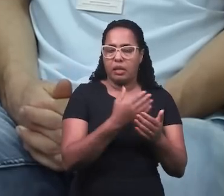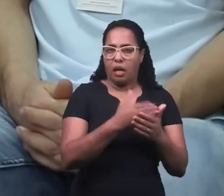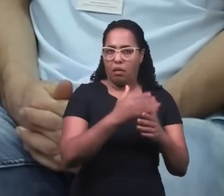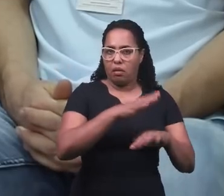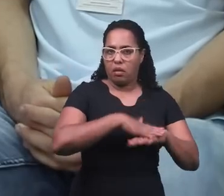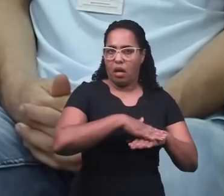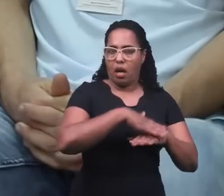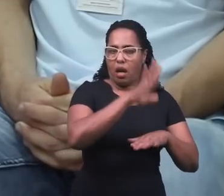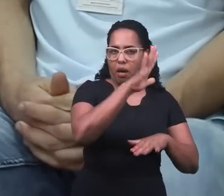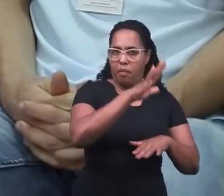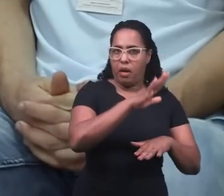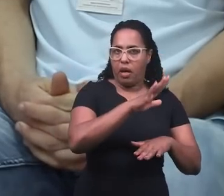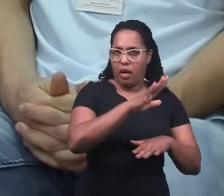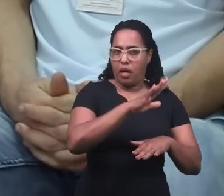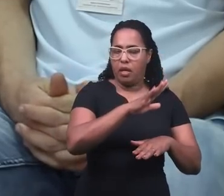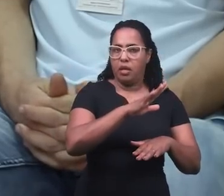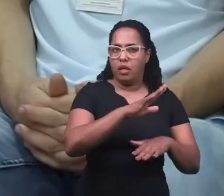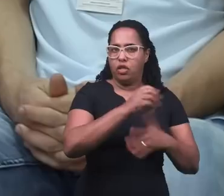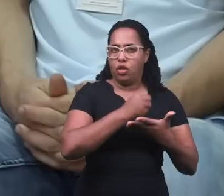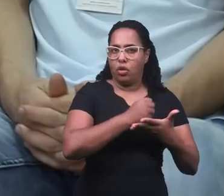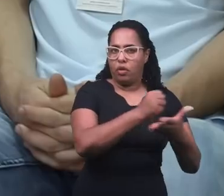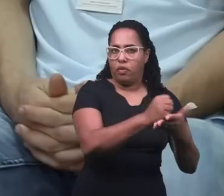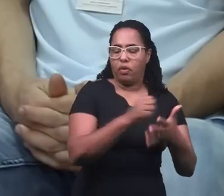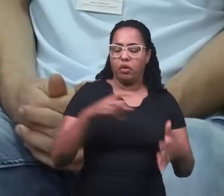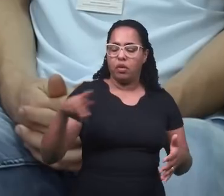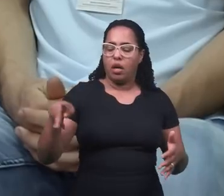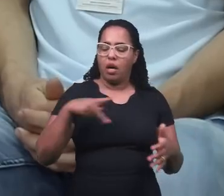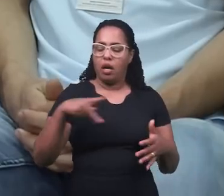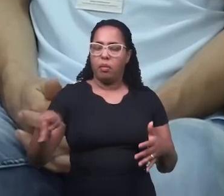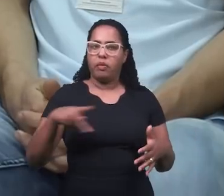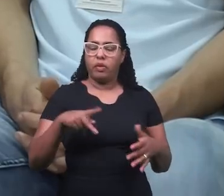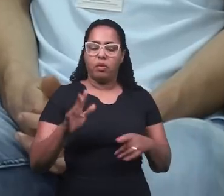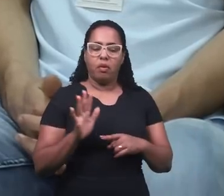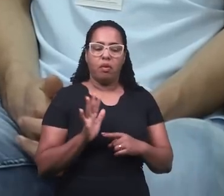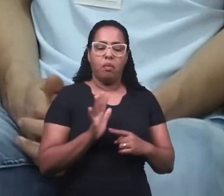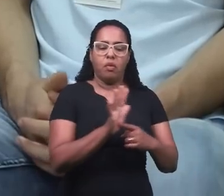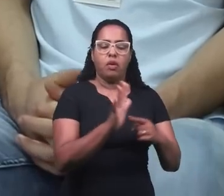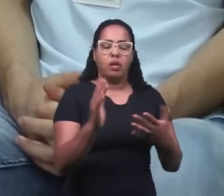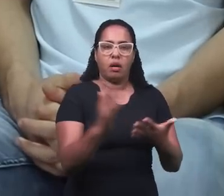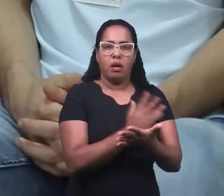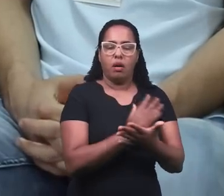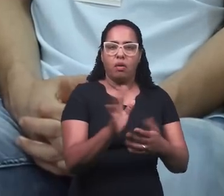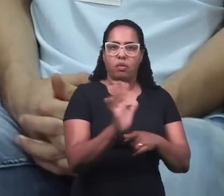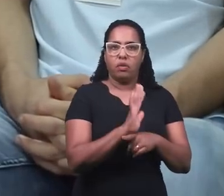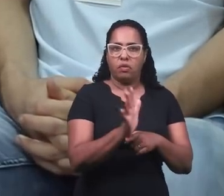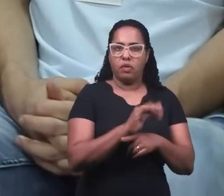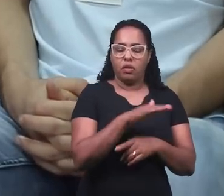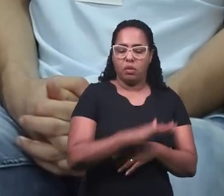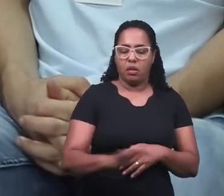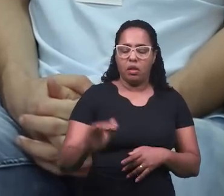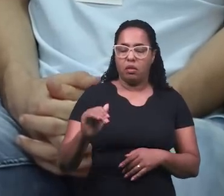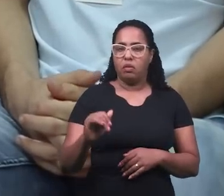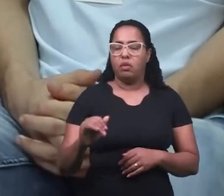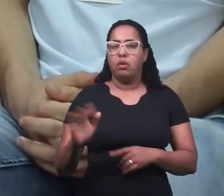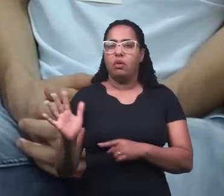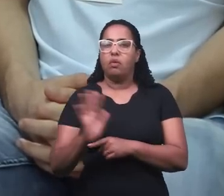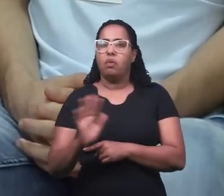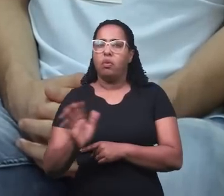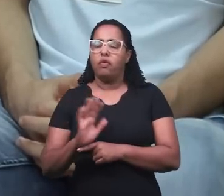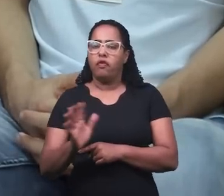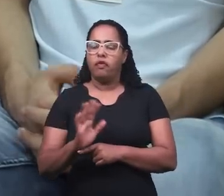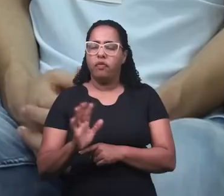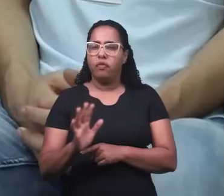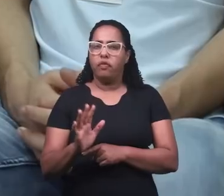na sala de aula, onde a professora aplicava alguns vídeos para as crianças. E esse